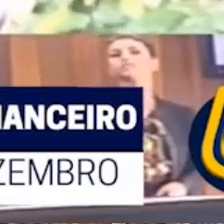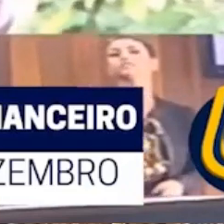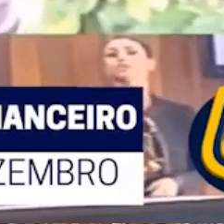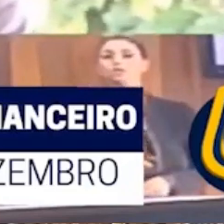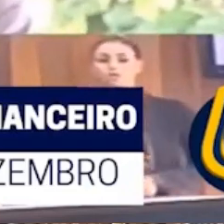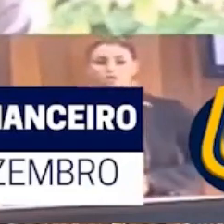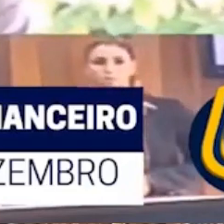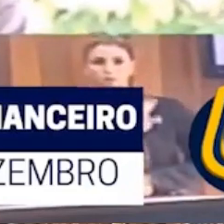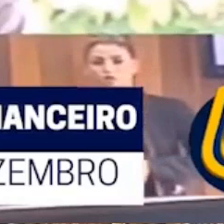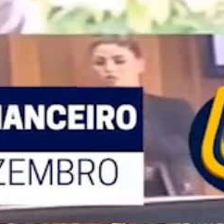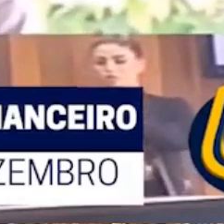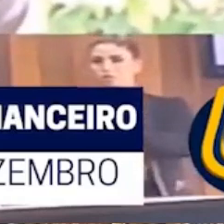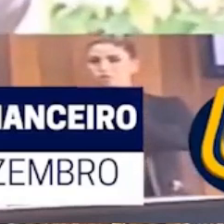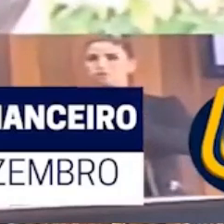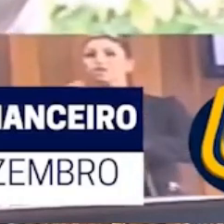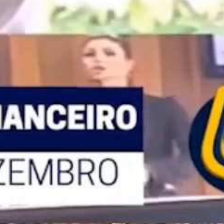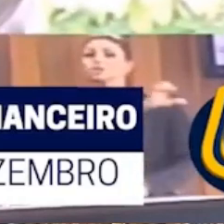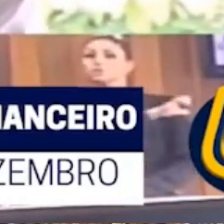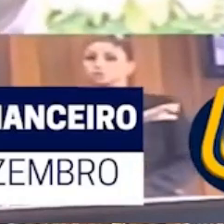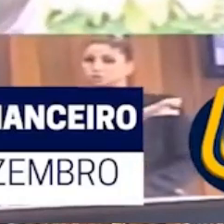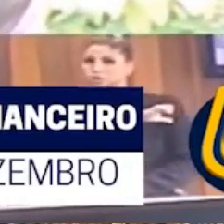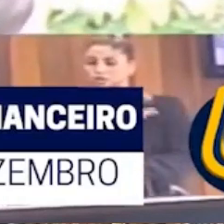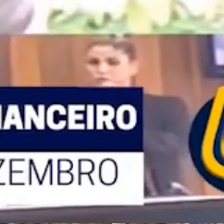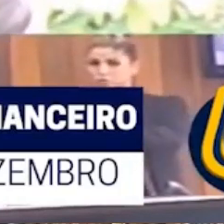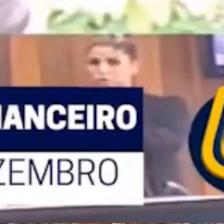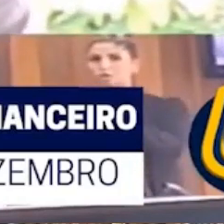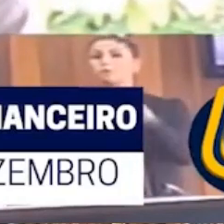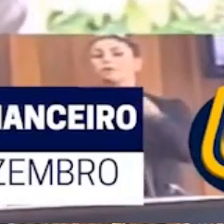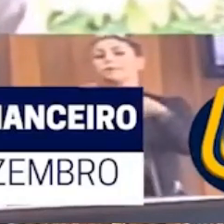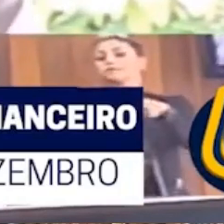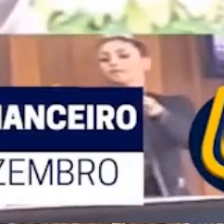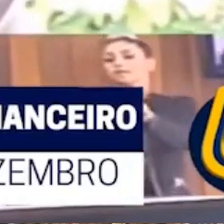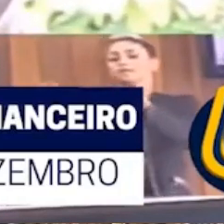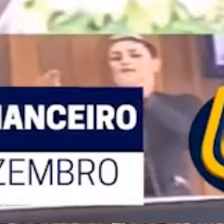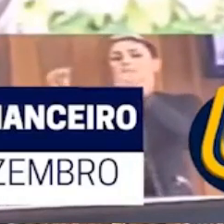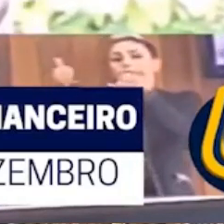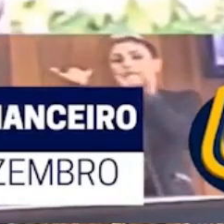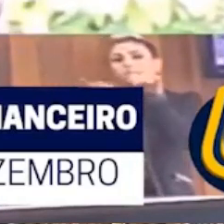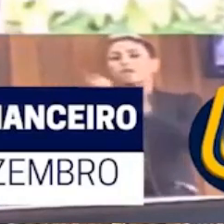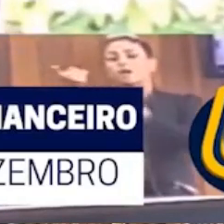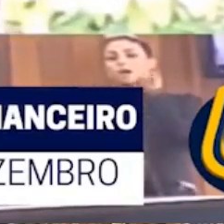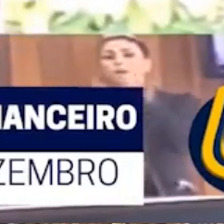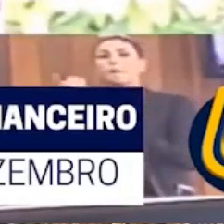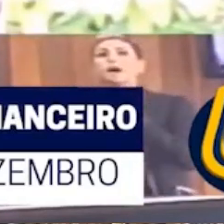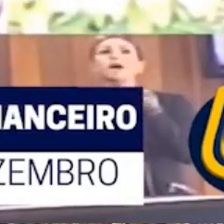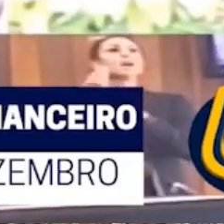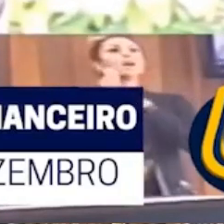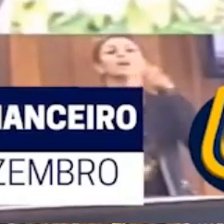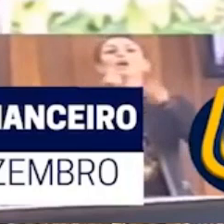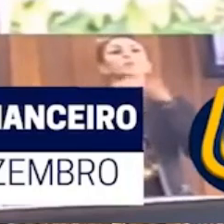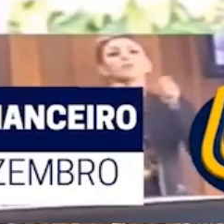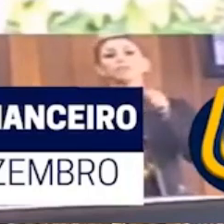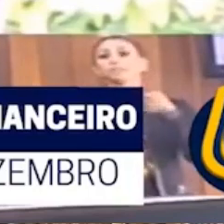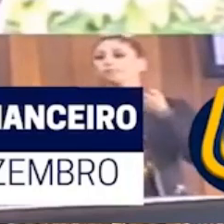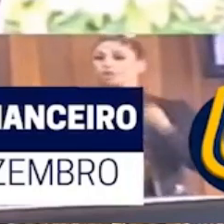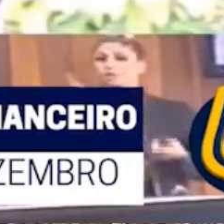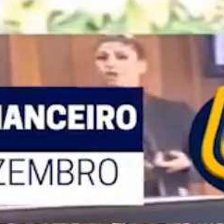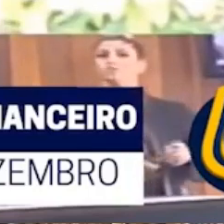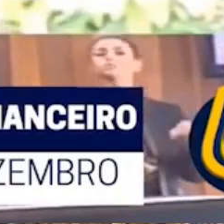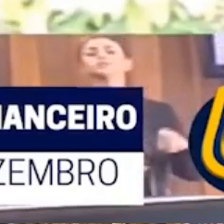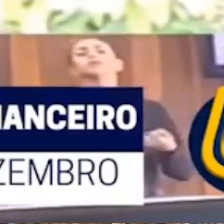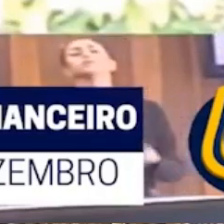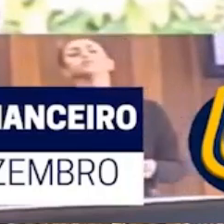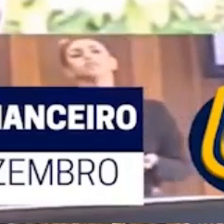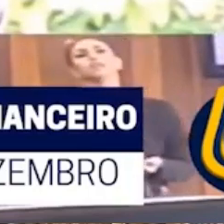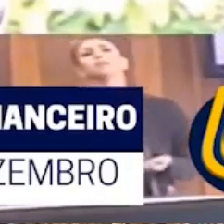do Estado do Rio de Janeiro, para que ele nos dê um momento para respirar, que não aconteça